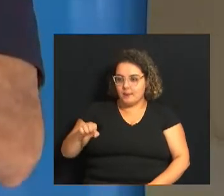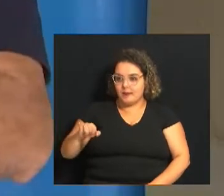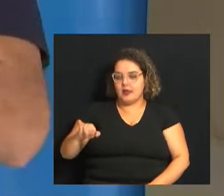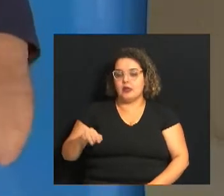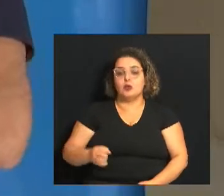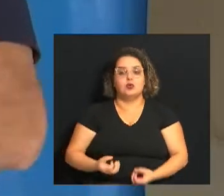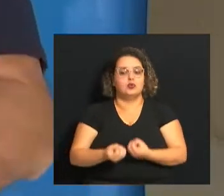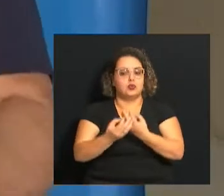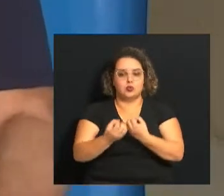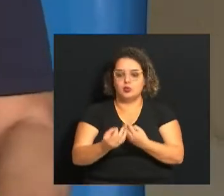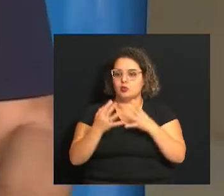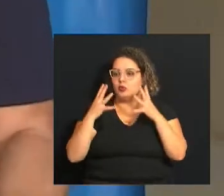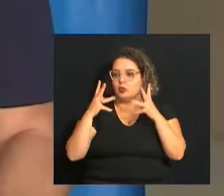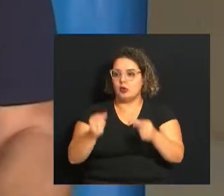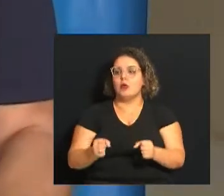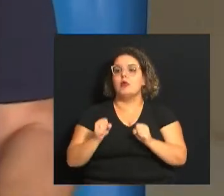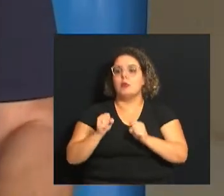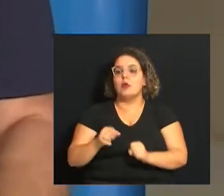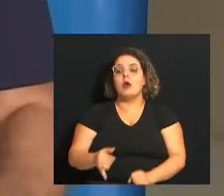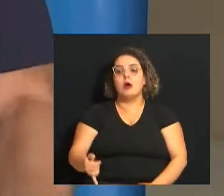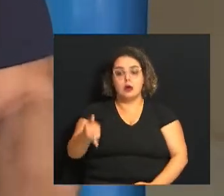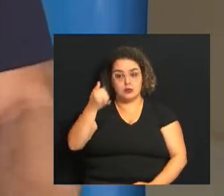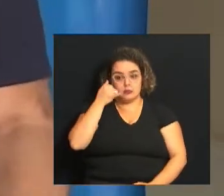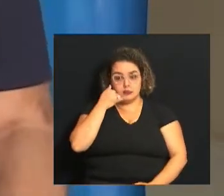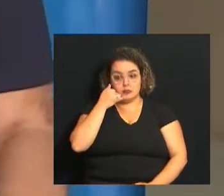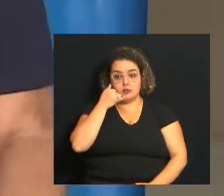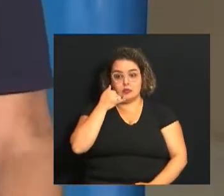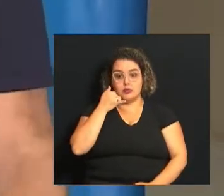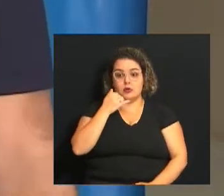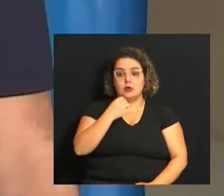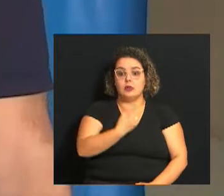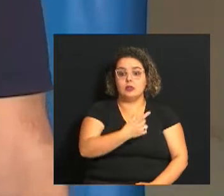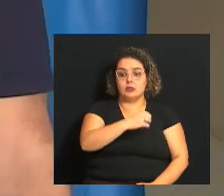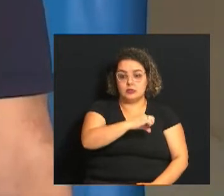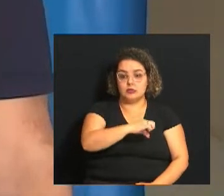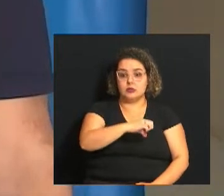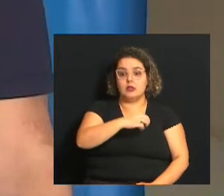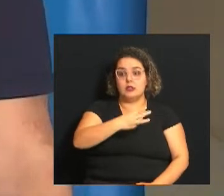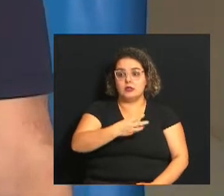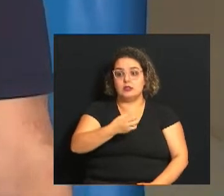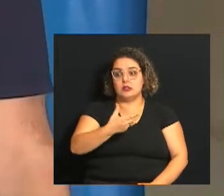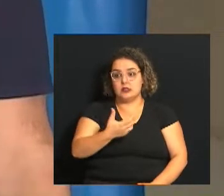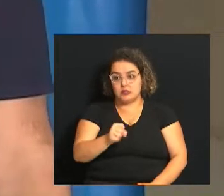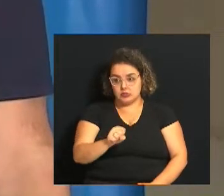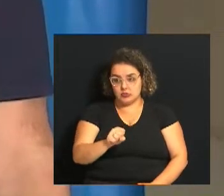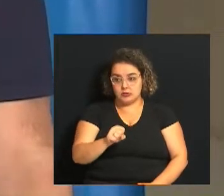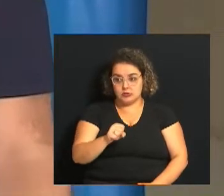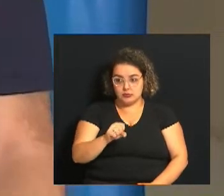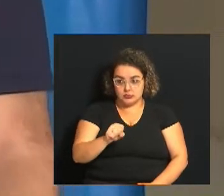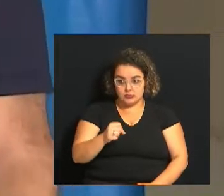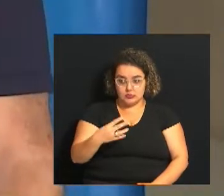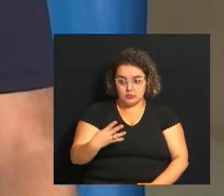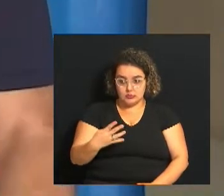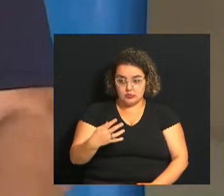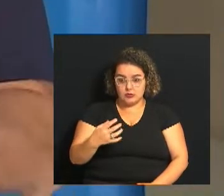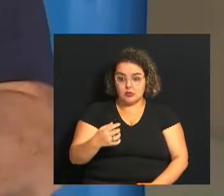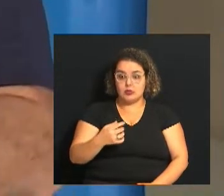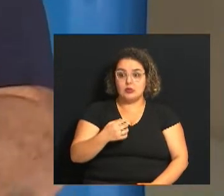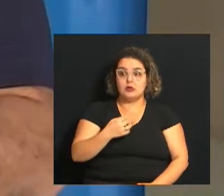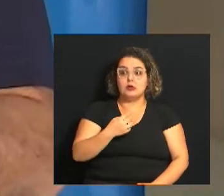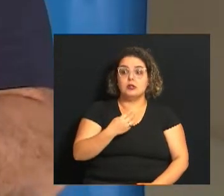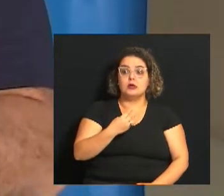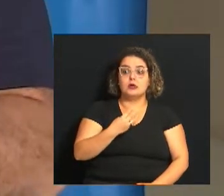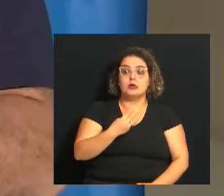E aqui pode estar ligando no nosso escritório, que é 19 3284 230. Fala de novo o telefone